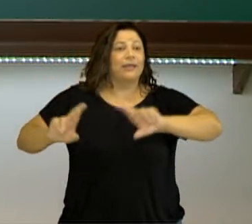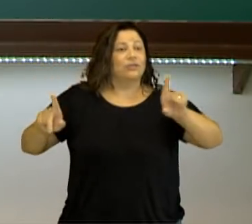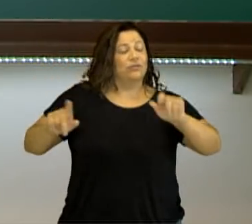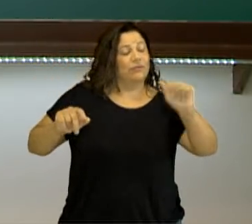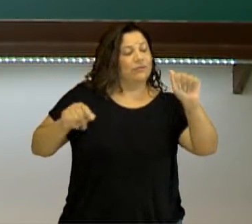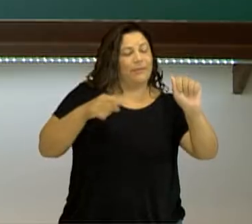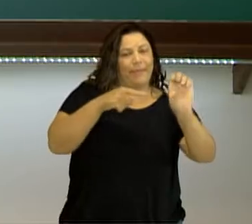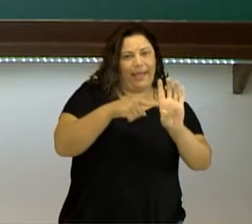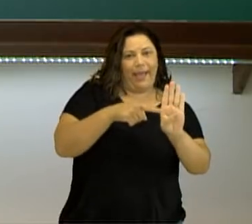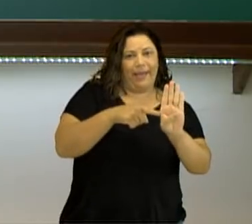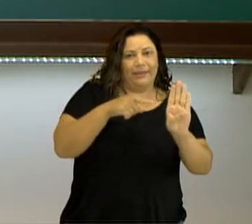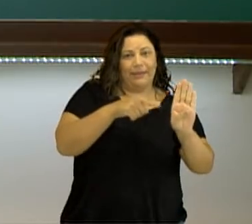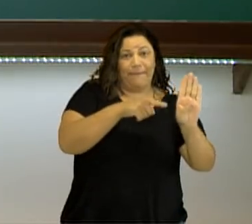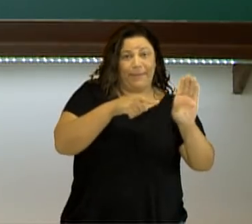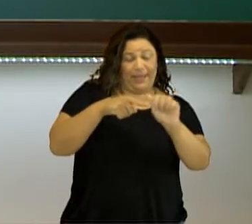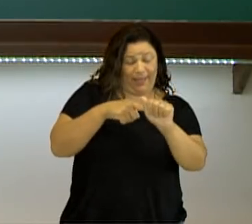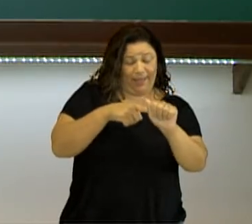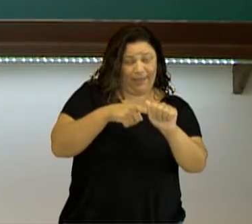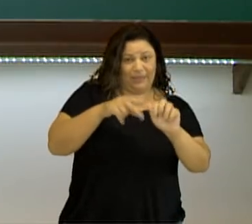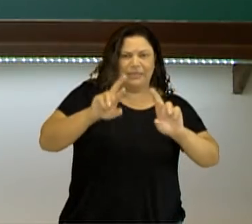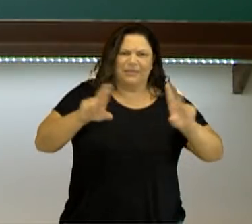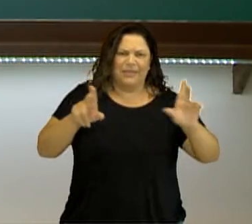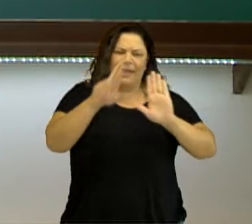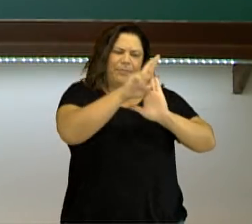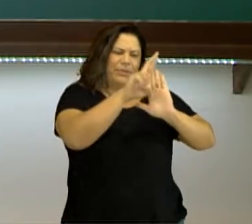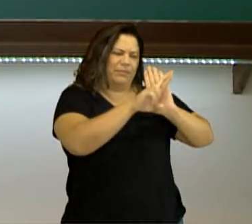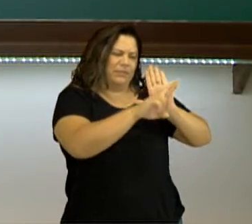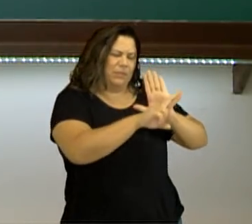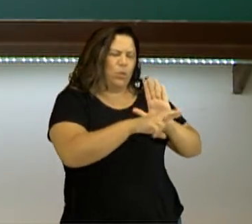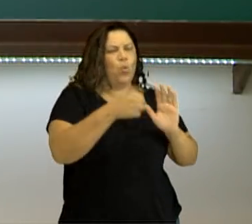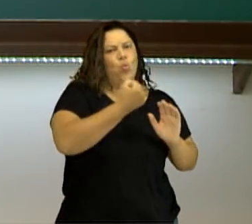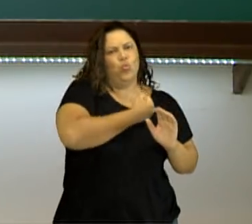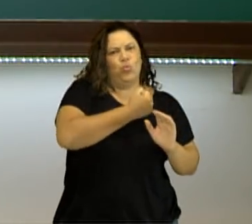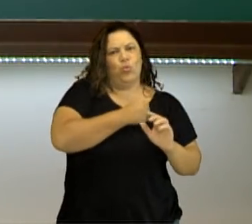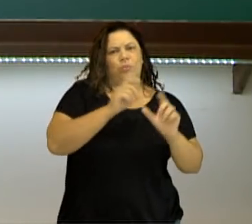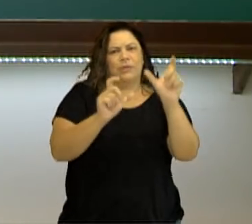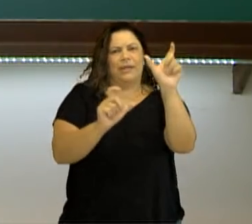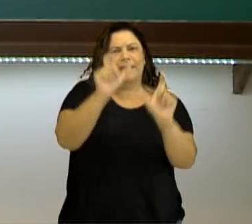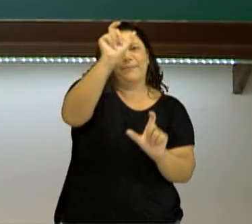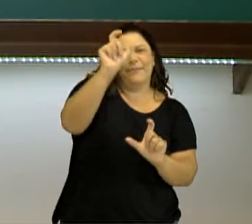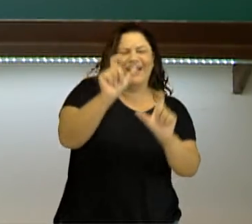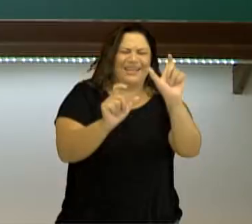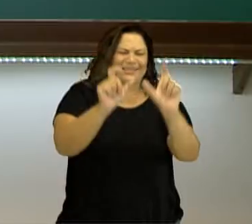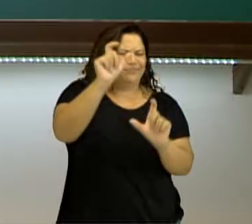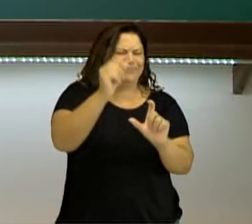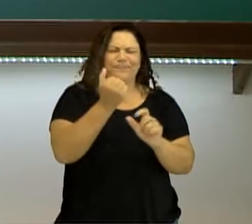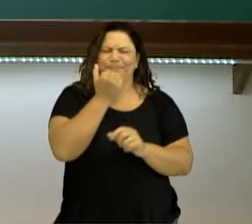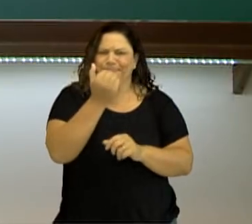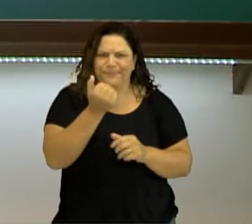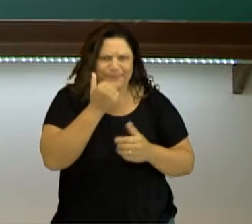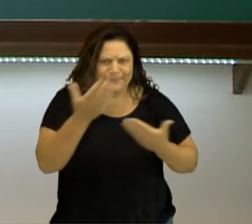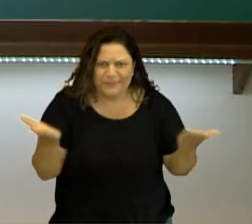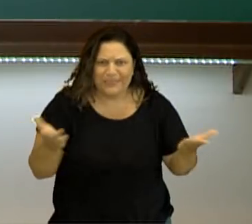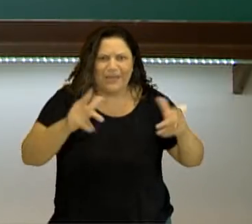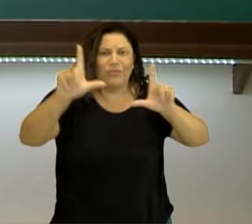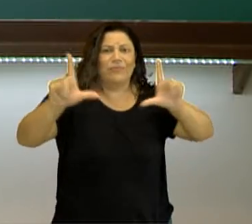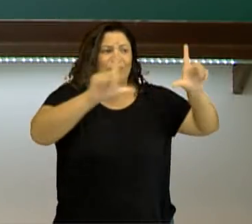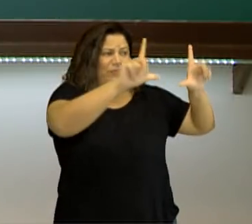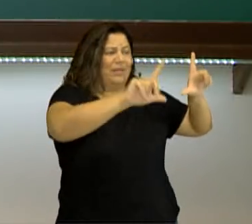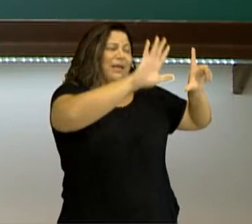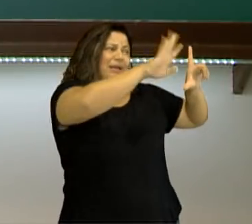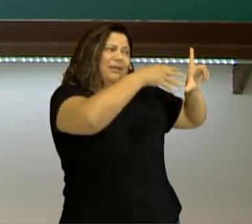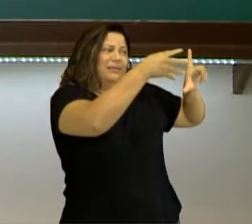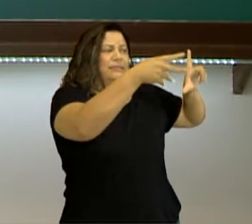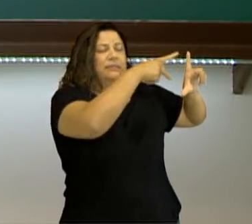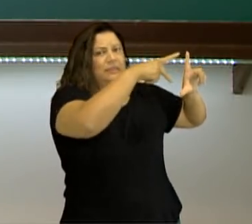que aquela regra de número atômico estar embaixo, estar em cima, não funciona. Em várias tabelas eles estão